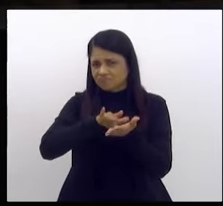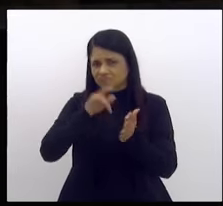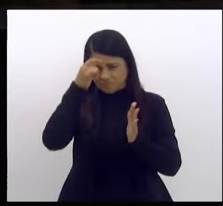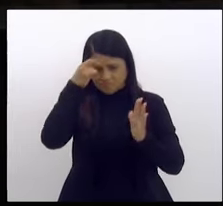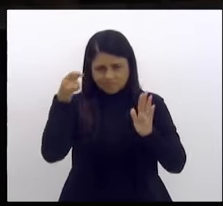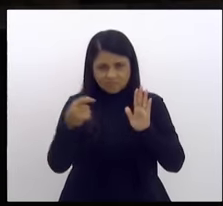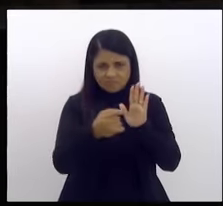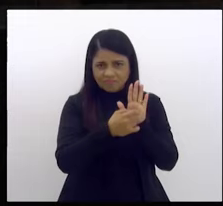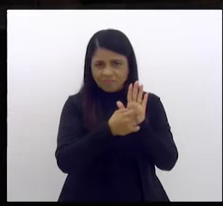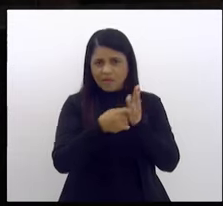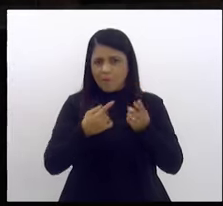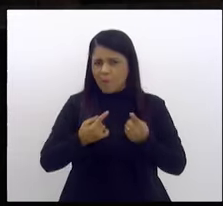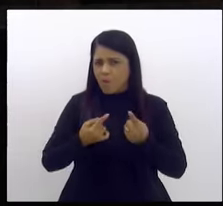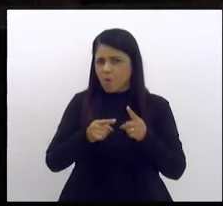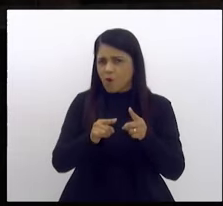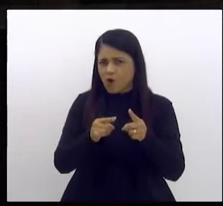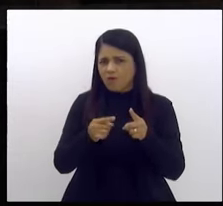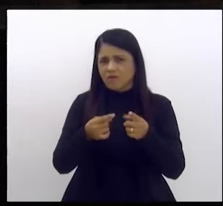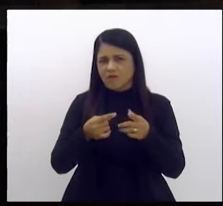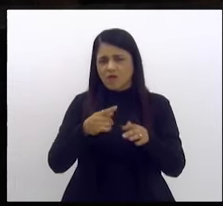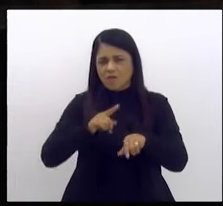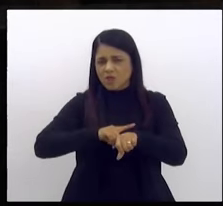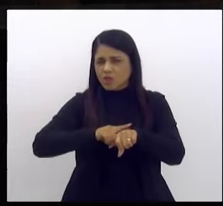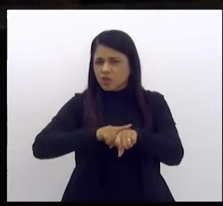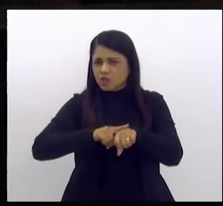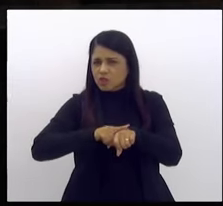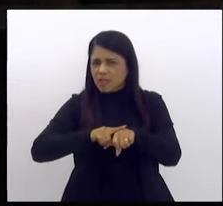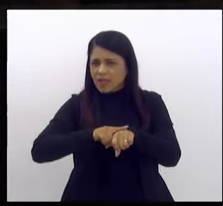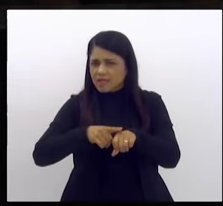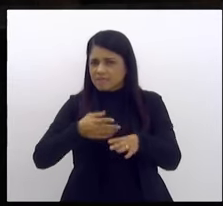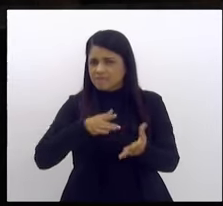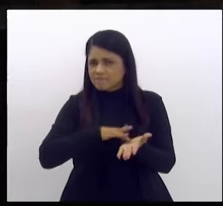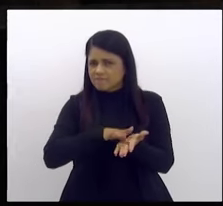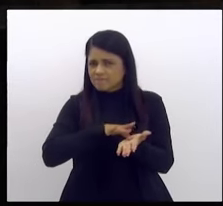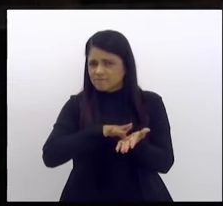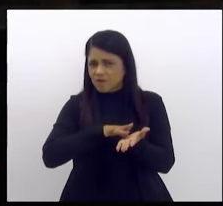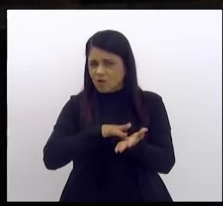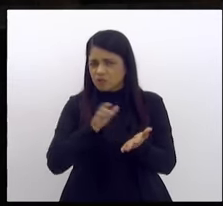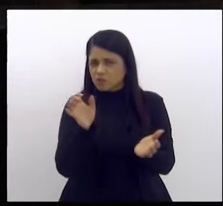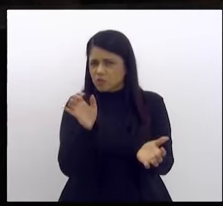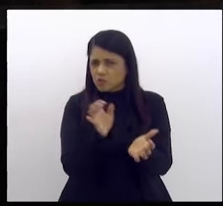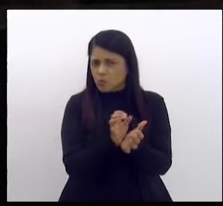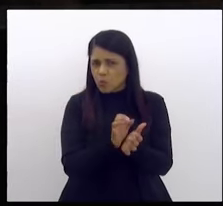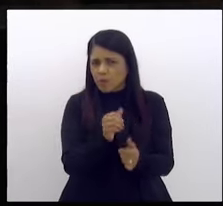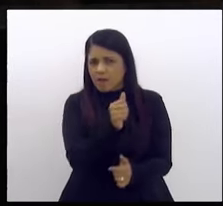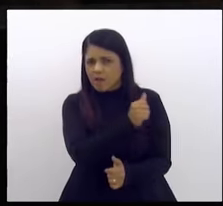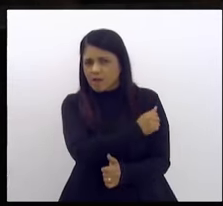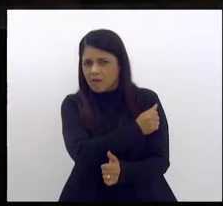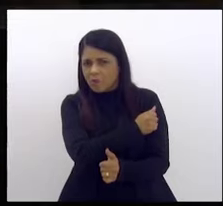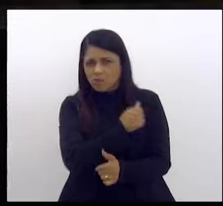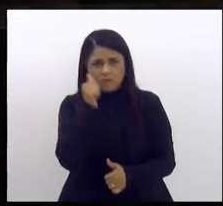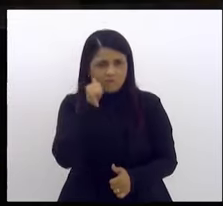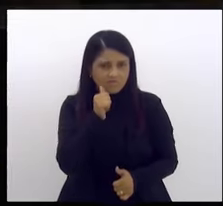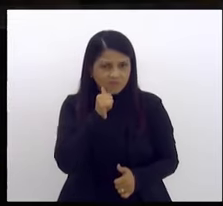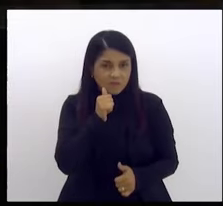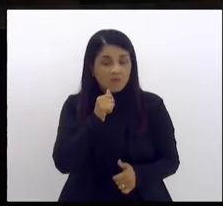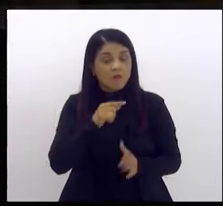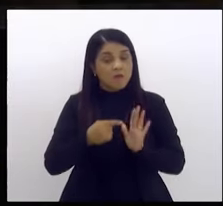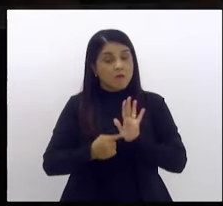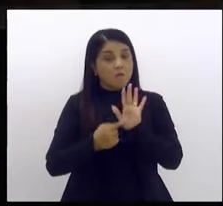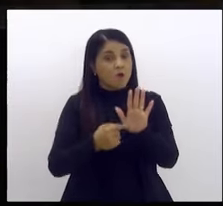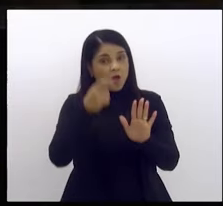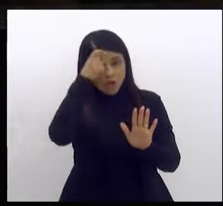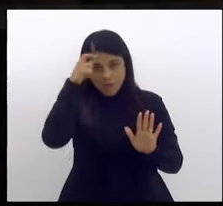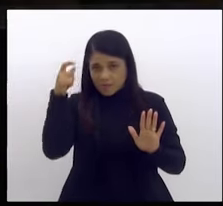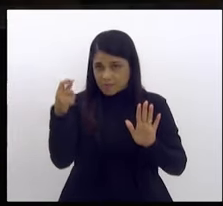para provocar uma suposta nudez em colegas de turma, demonstram que a inteligência